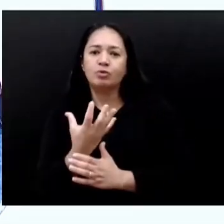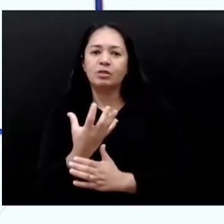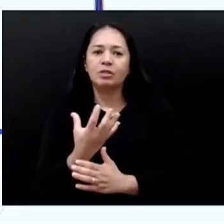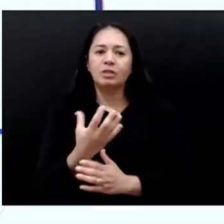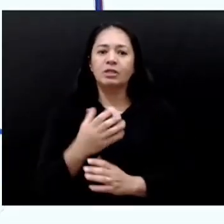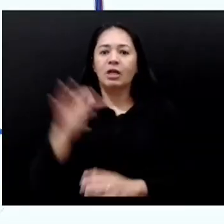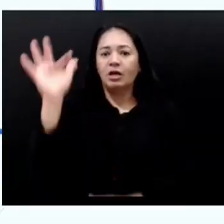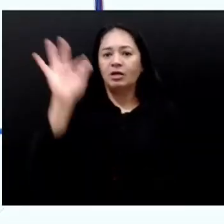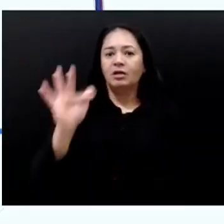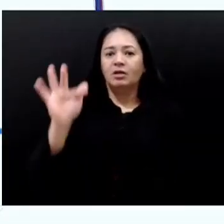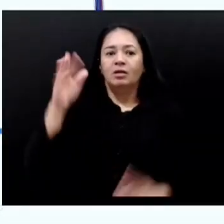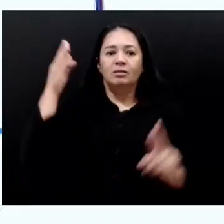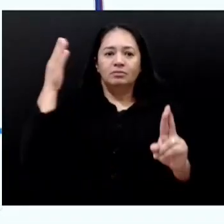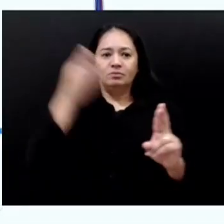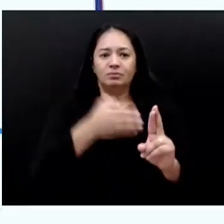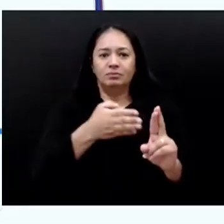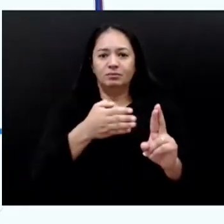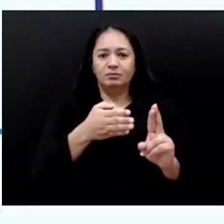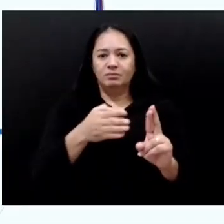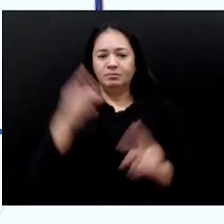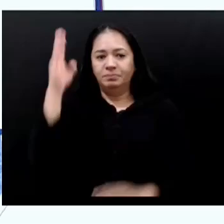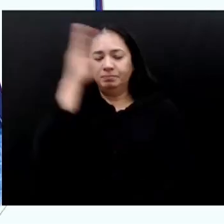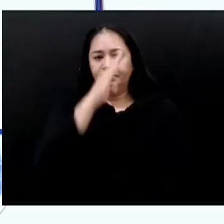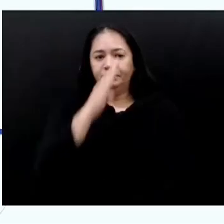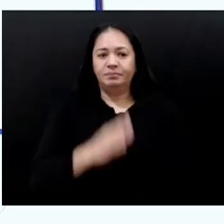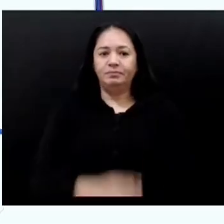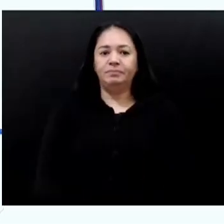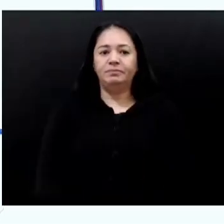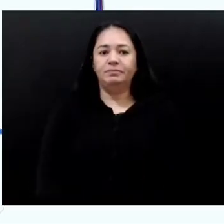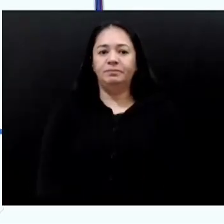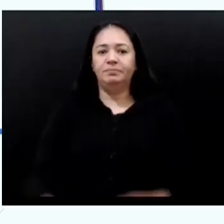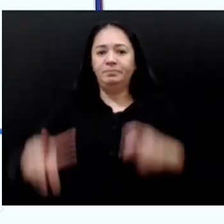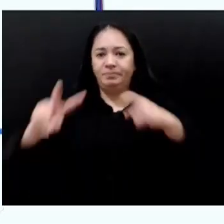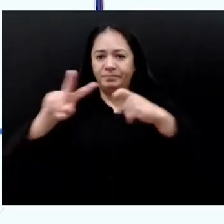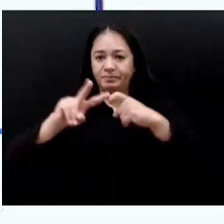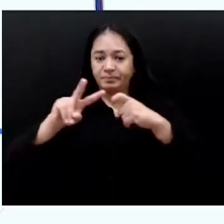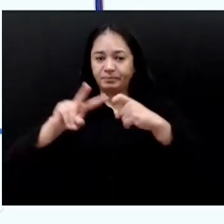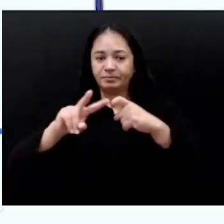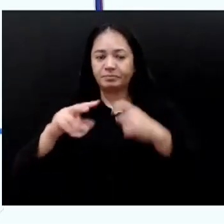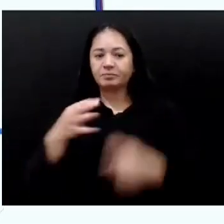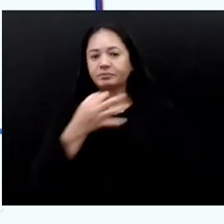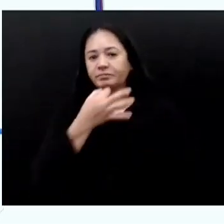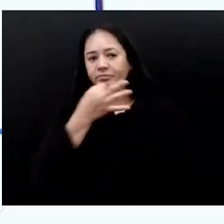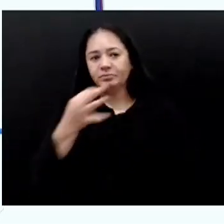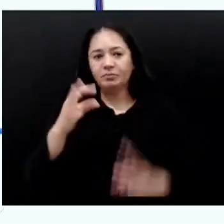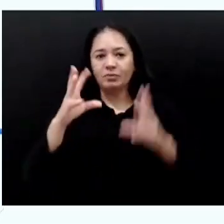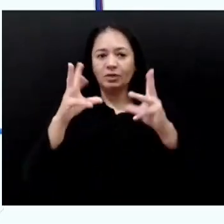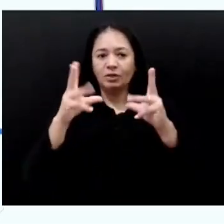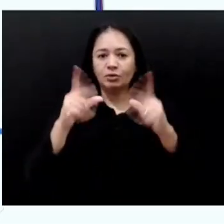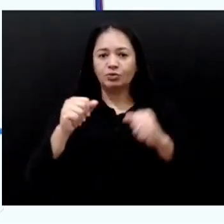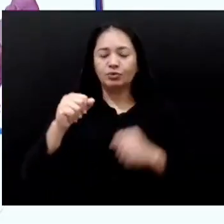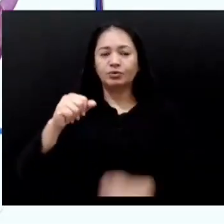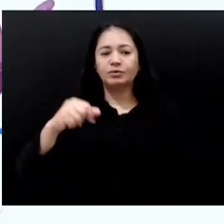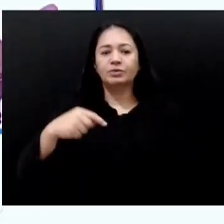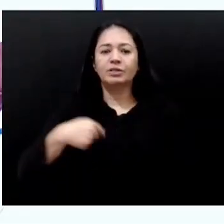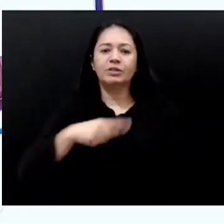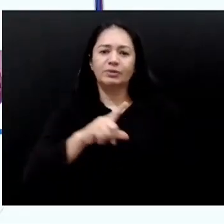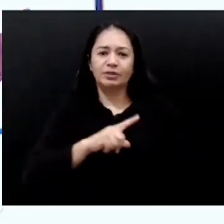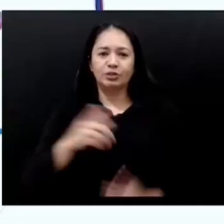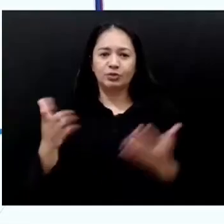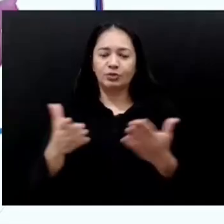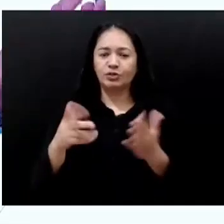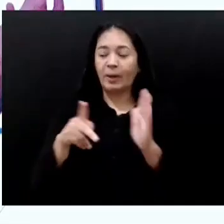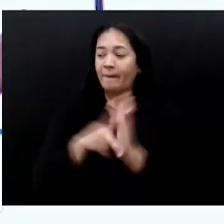aí no Brasil de veterinária. Então, acho que tudo que eu tenho hoje veio deles. As possibilidades que me